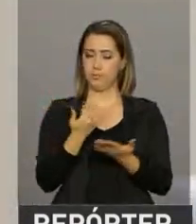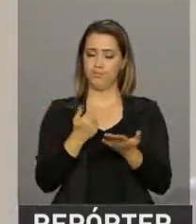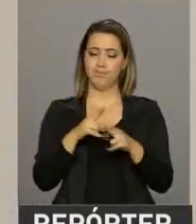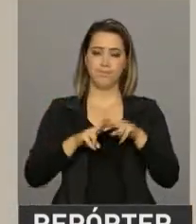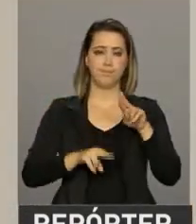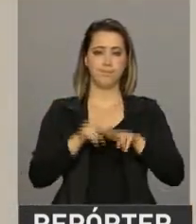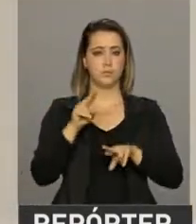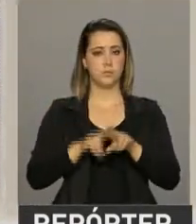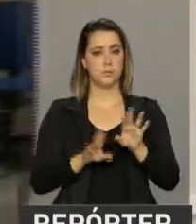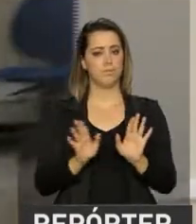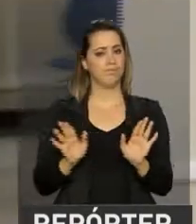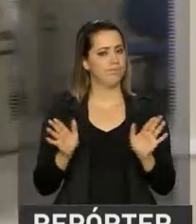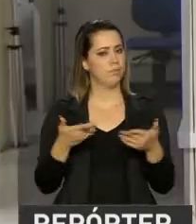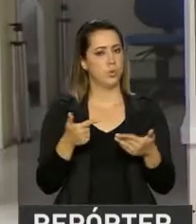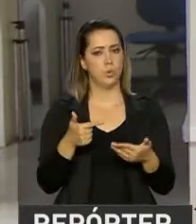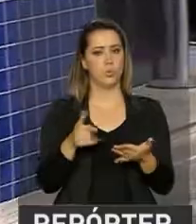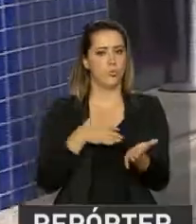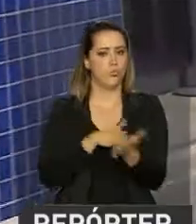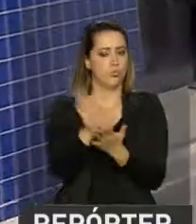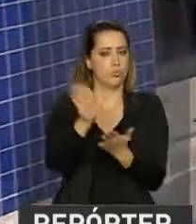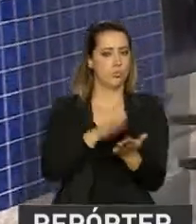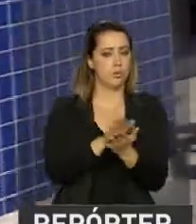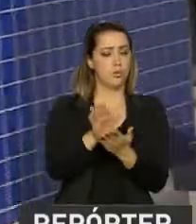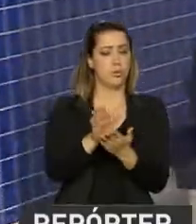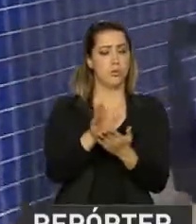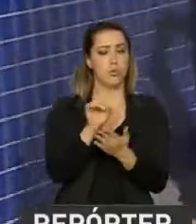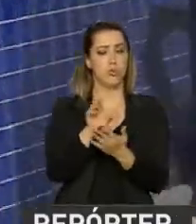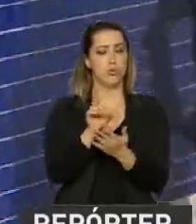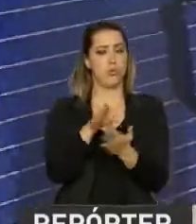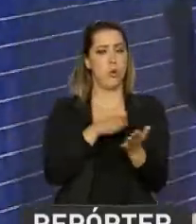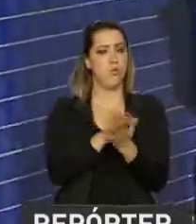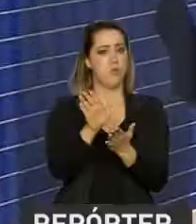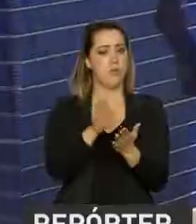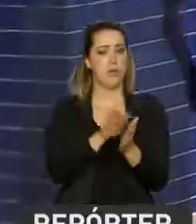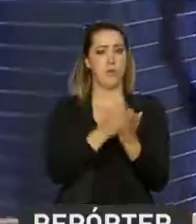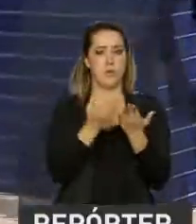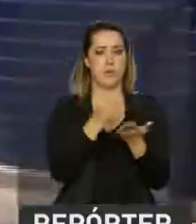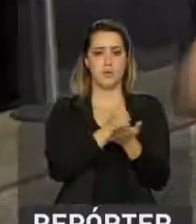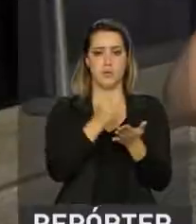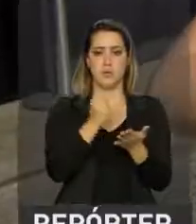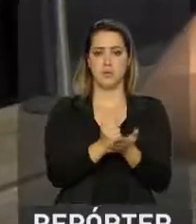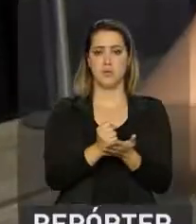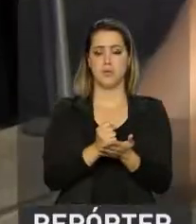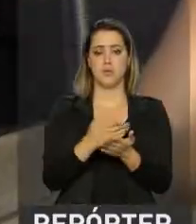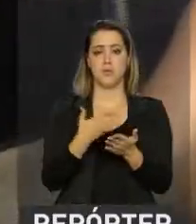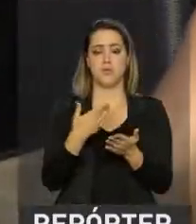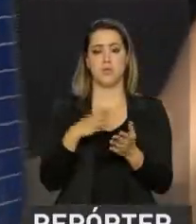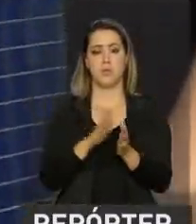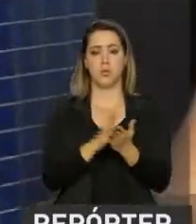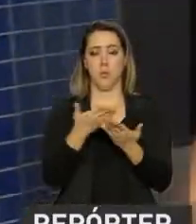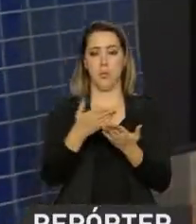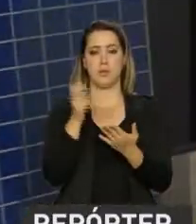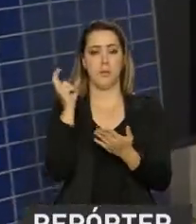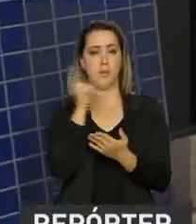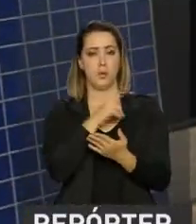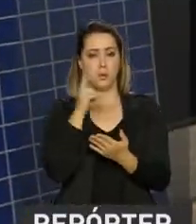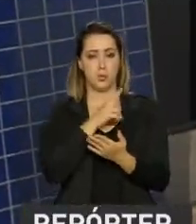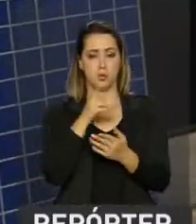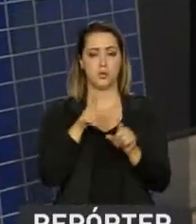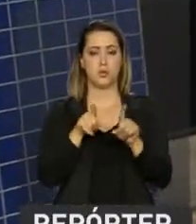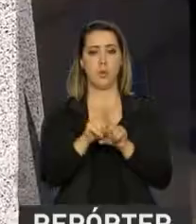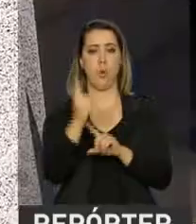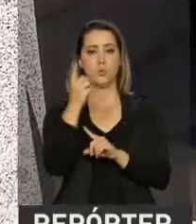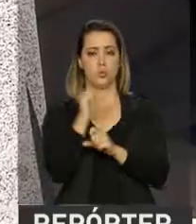a emissão estava restrita a passaportes emergenciais com validade de um ano estes são utilizados entre outros